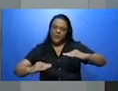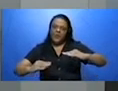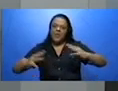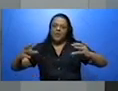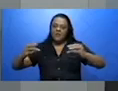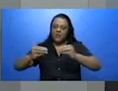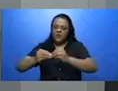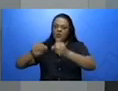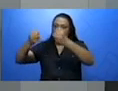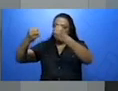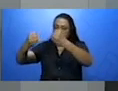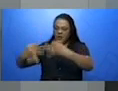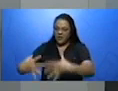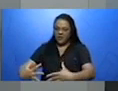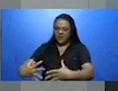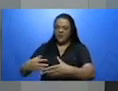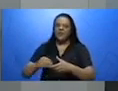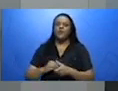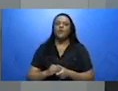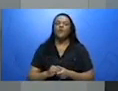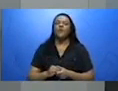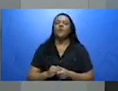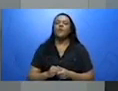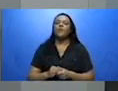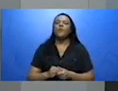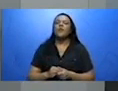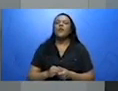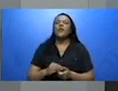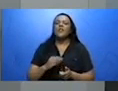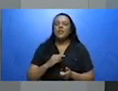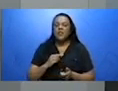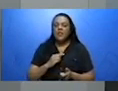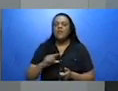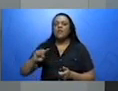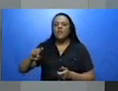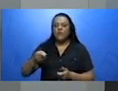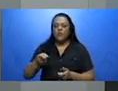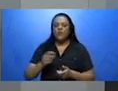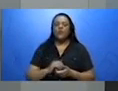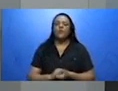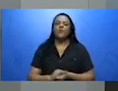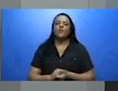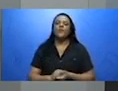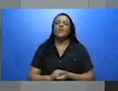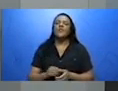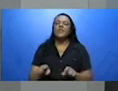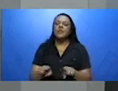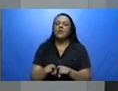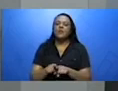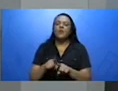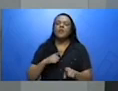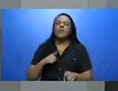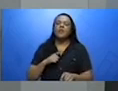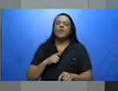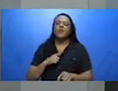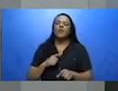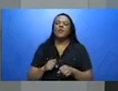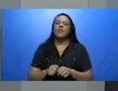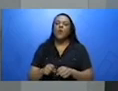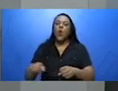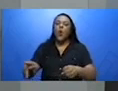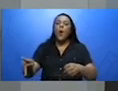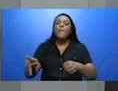conjunção que dá início a esse processo dessa oração subordinada? É o pronome relativo que. E as